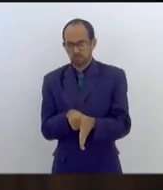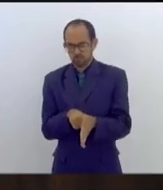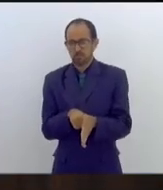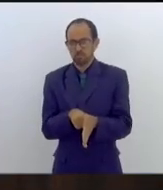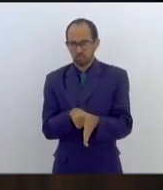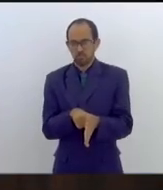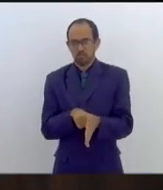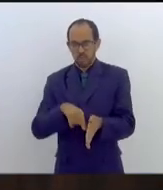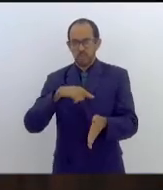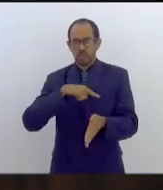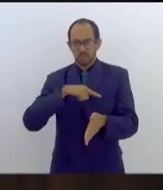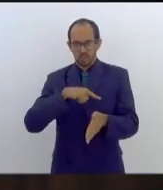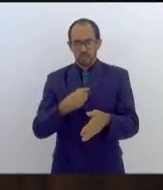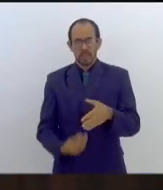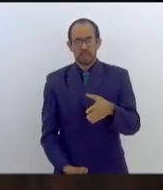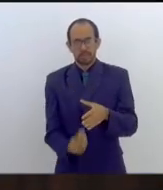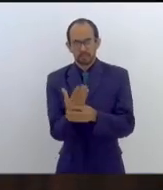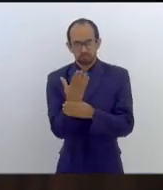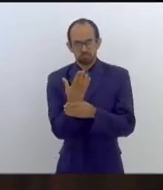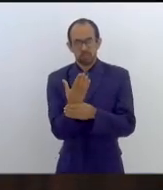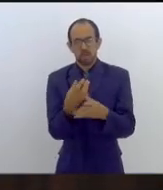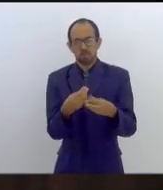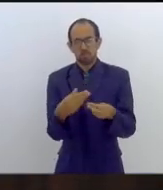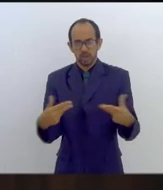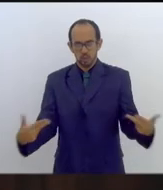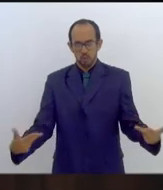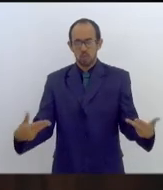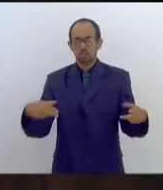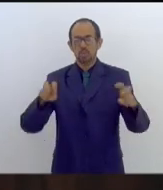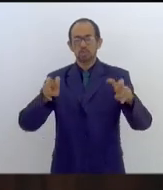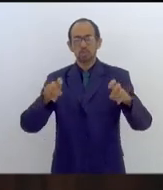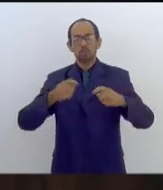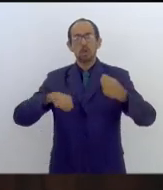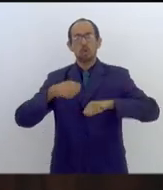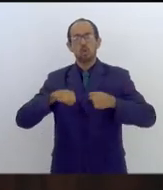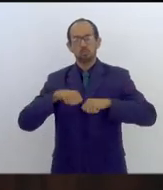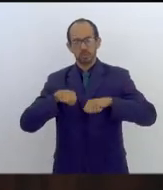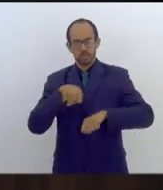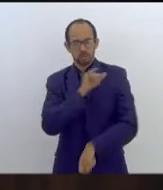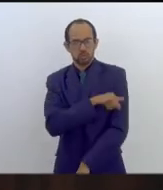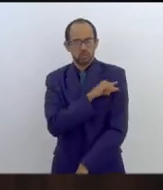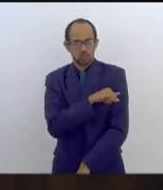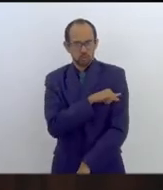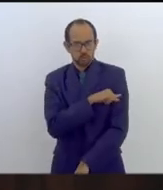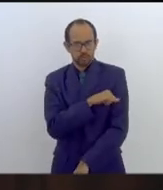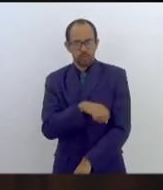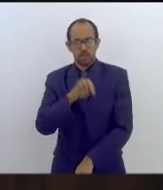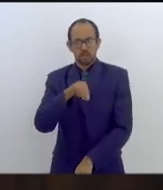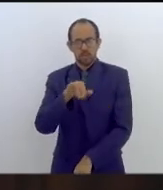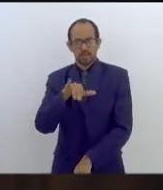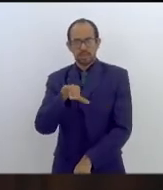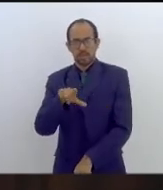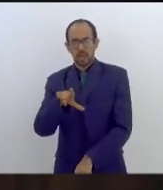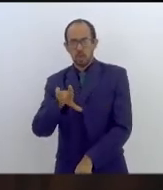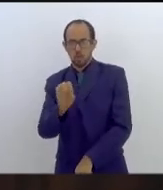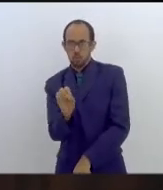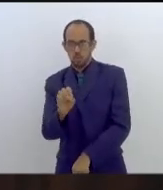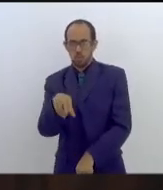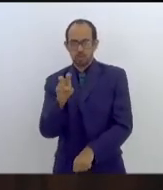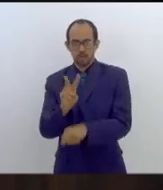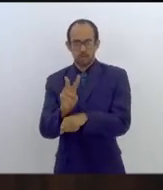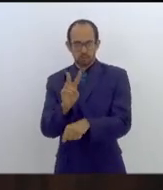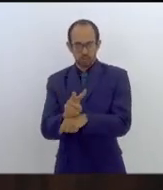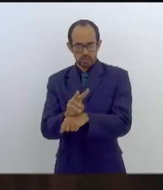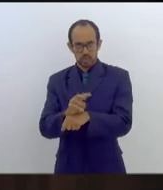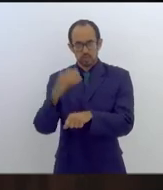e tem produzido muito aqui em relação a economia do Estado do Rio de Janeiro também Marcelo Haidar subsecretário de defesa do consumidor